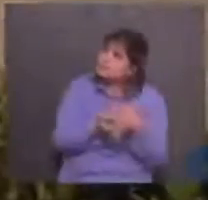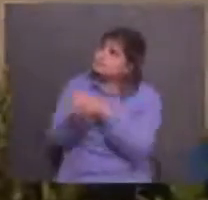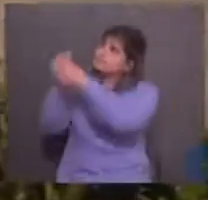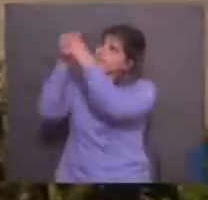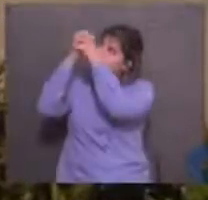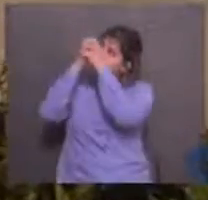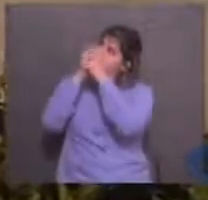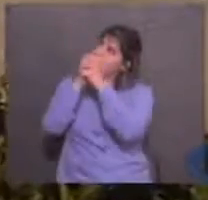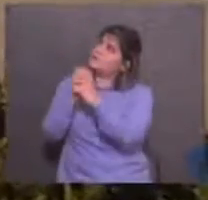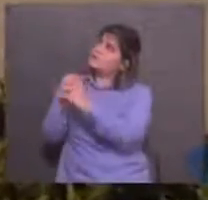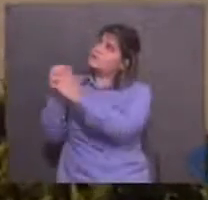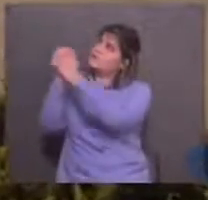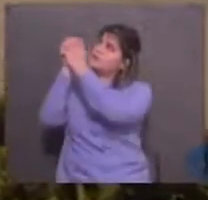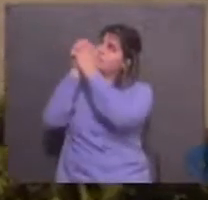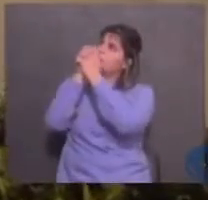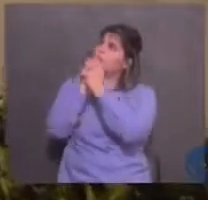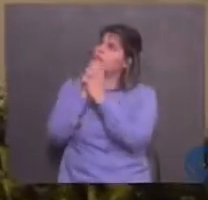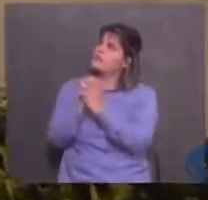ora pro